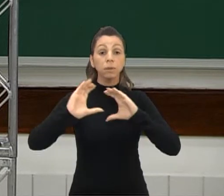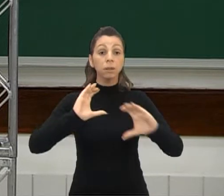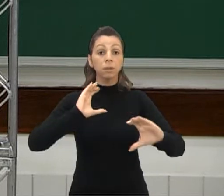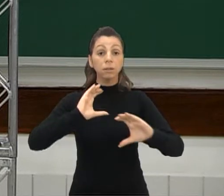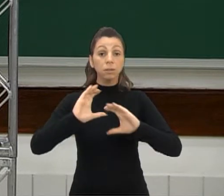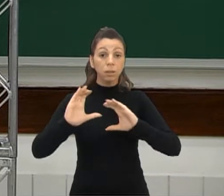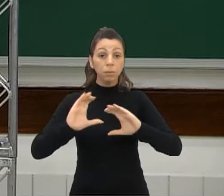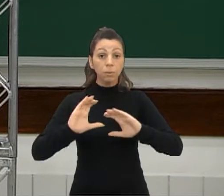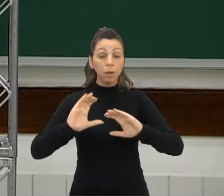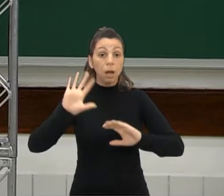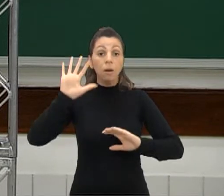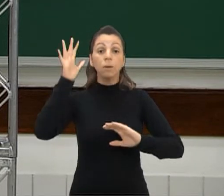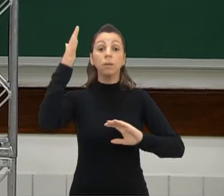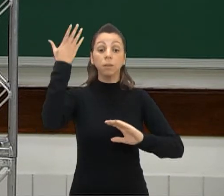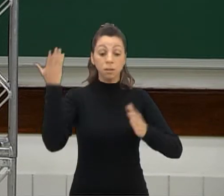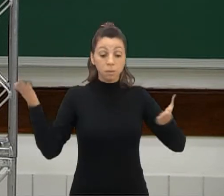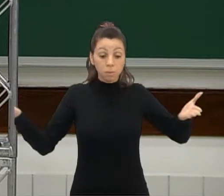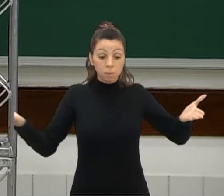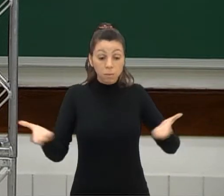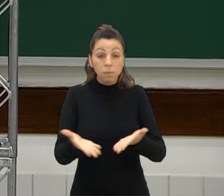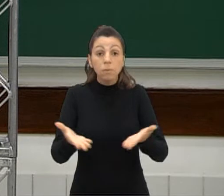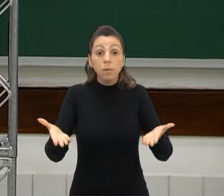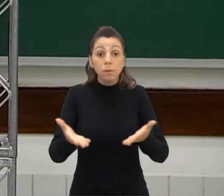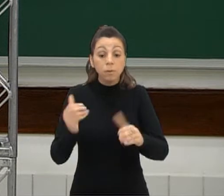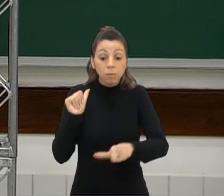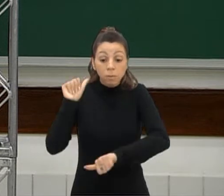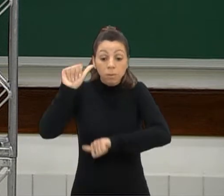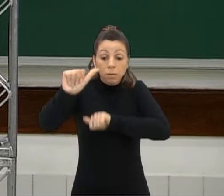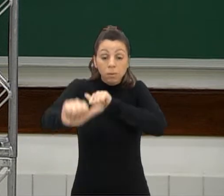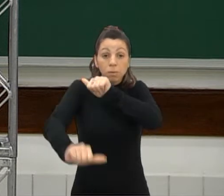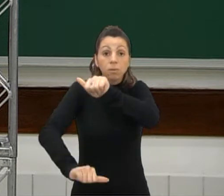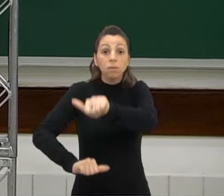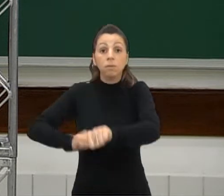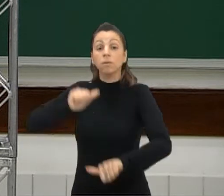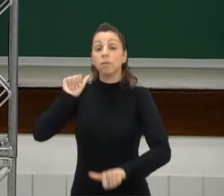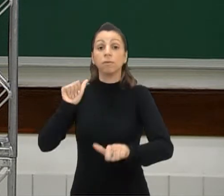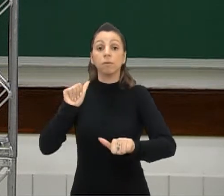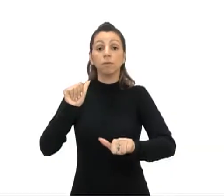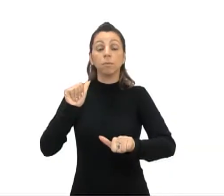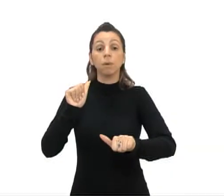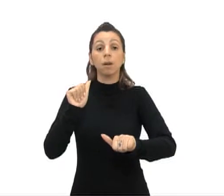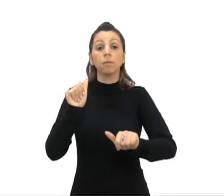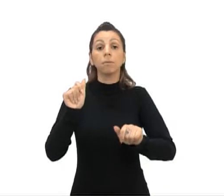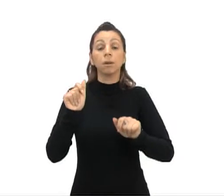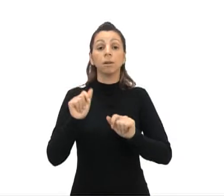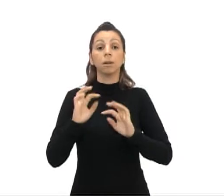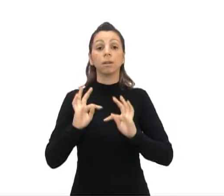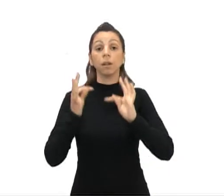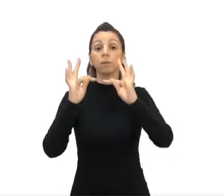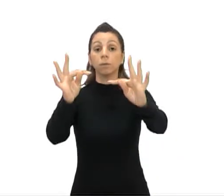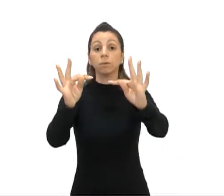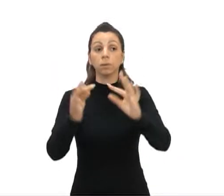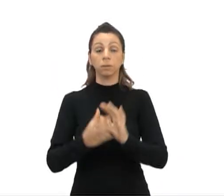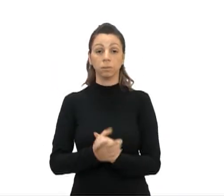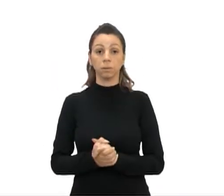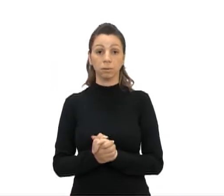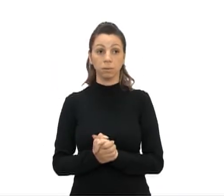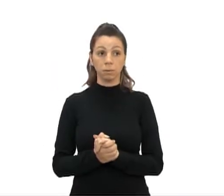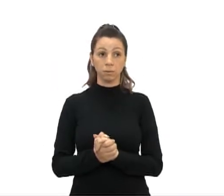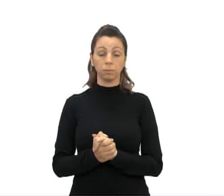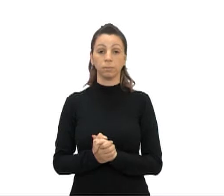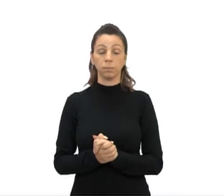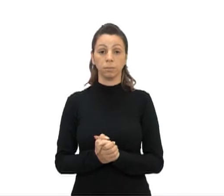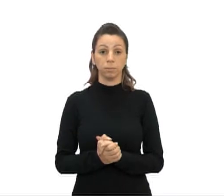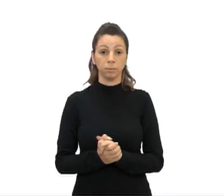a comunicação humana tem se transformado através das telas? Olha só, através de